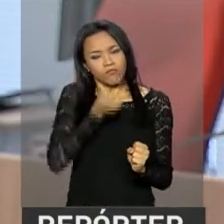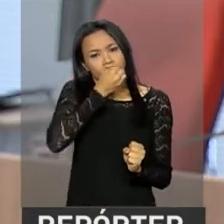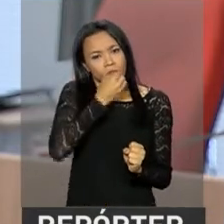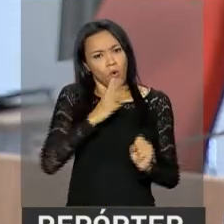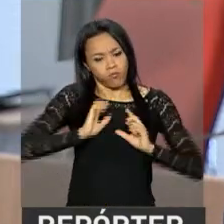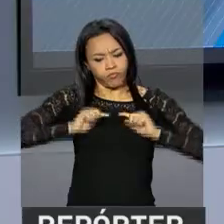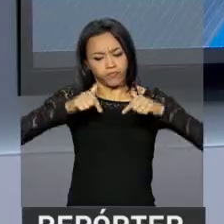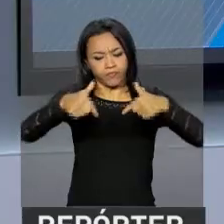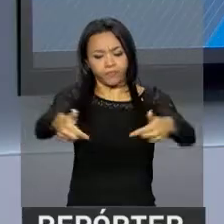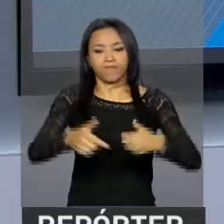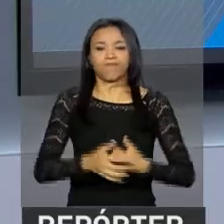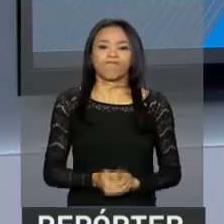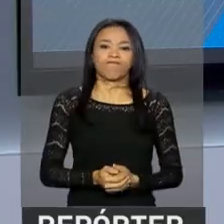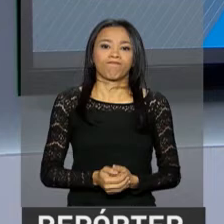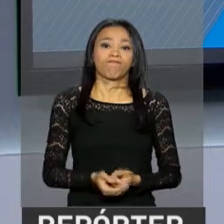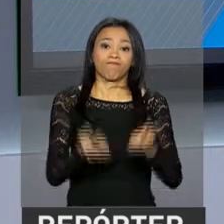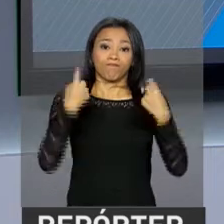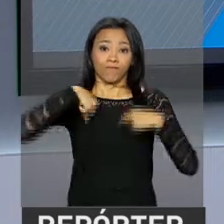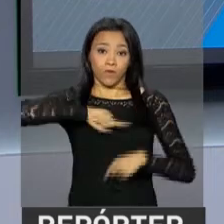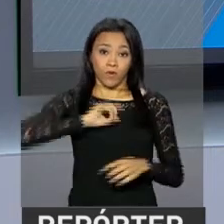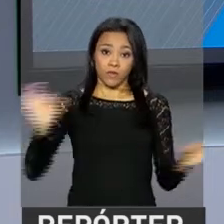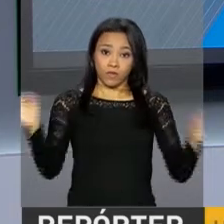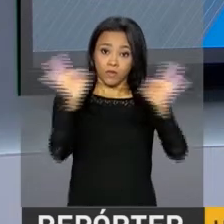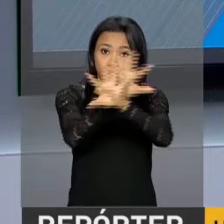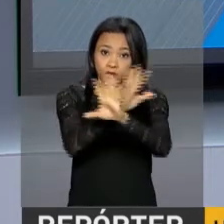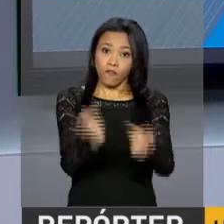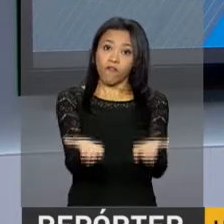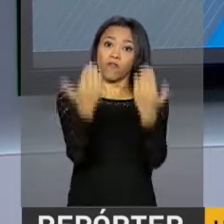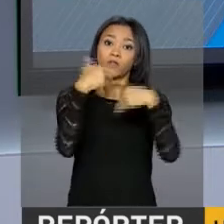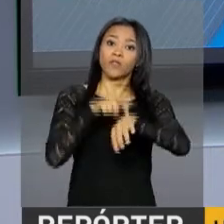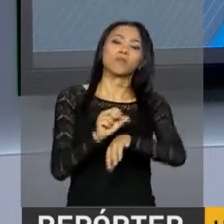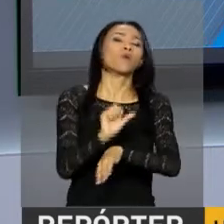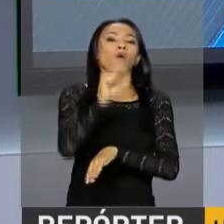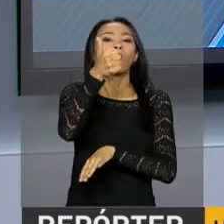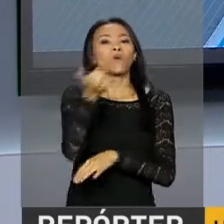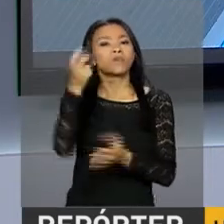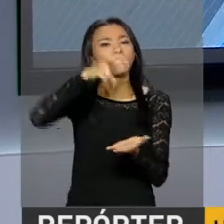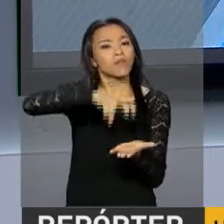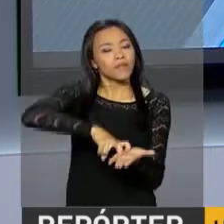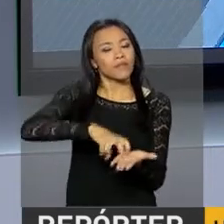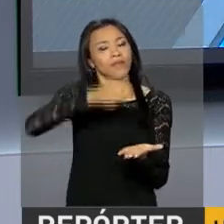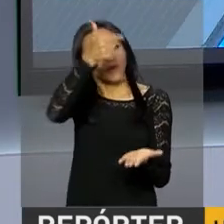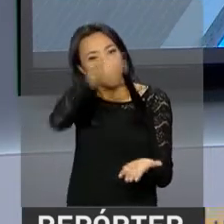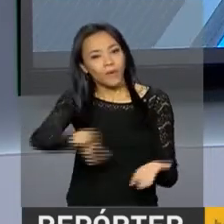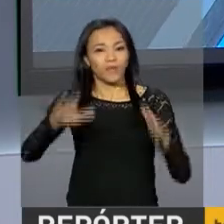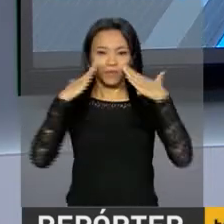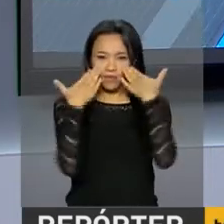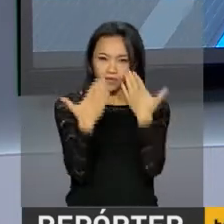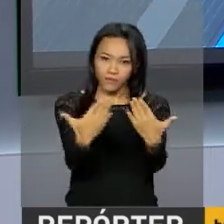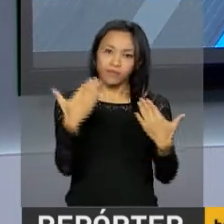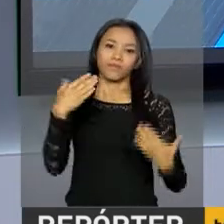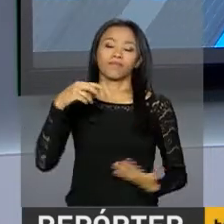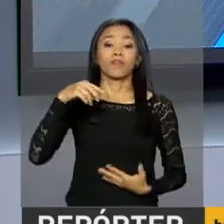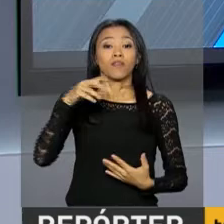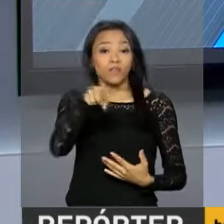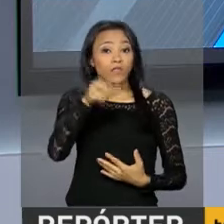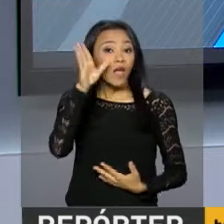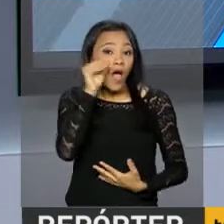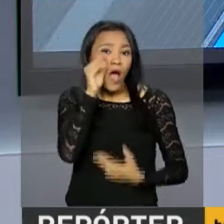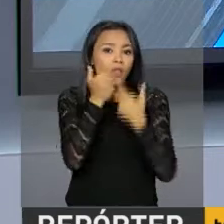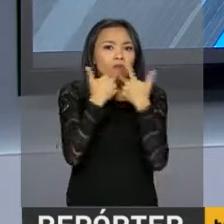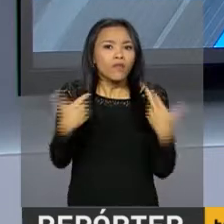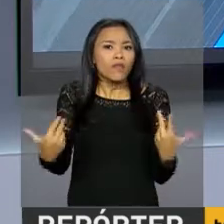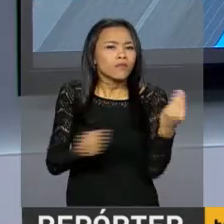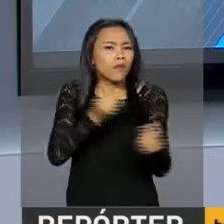trabalho melhor e reporter br fica por aqui voltamos às 11 da manhã na nossa próxima edição acompanhe as novidades